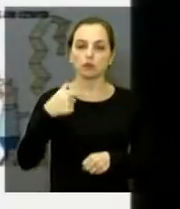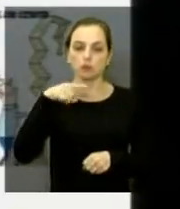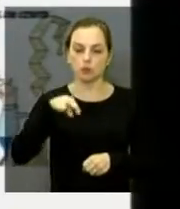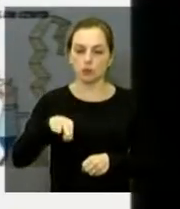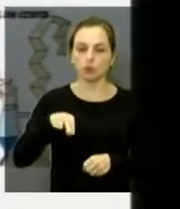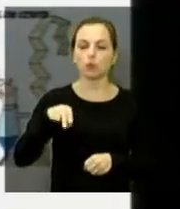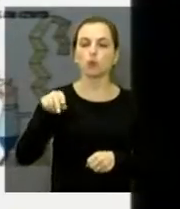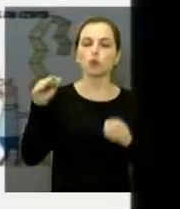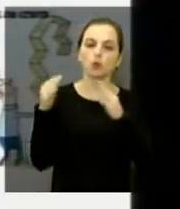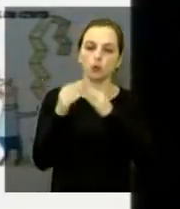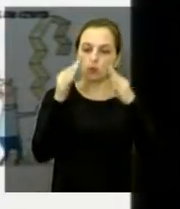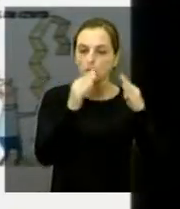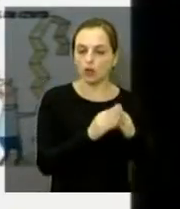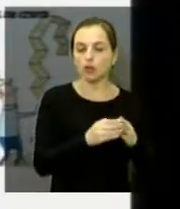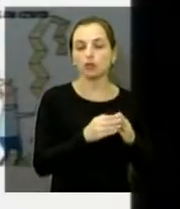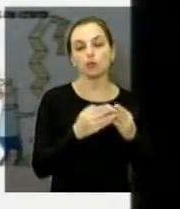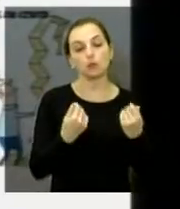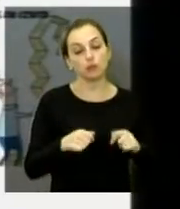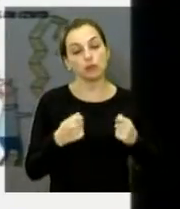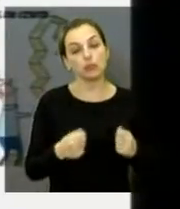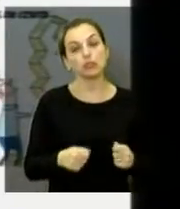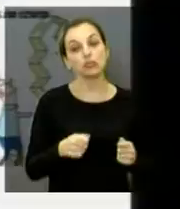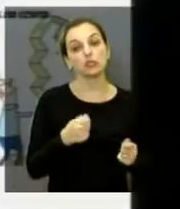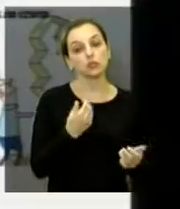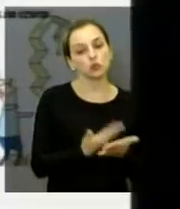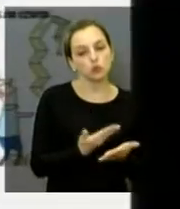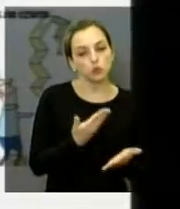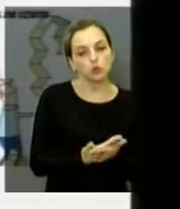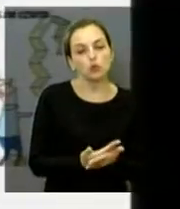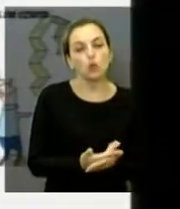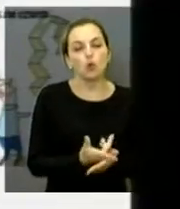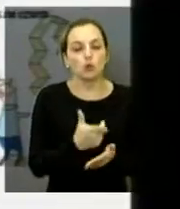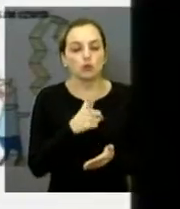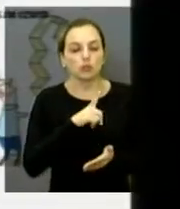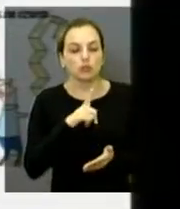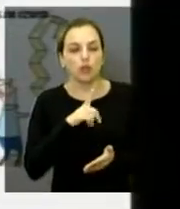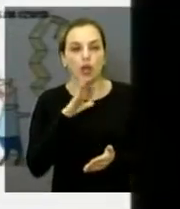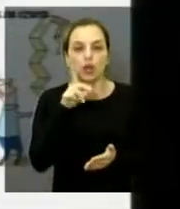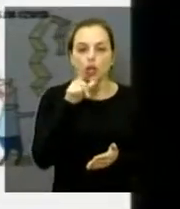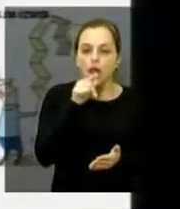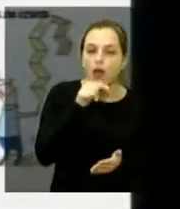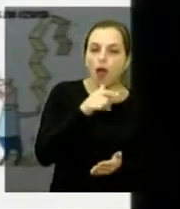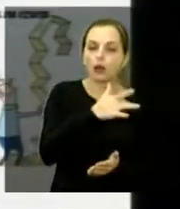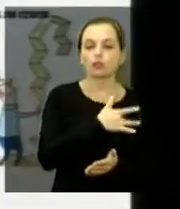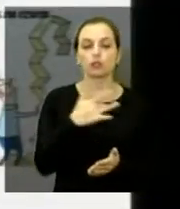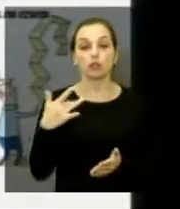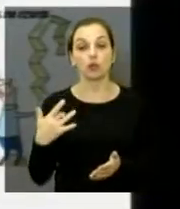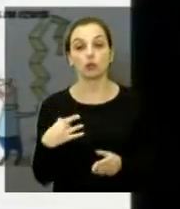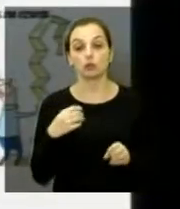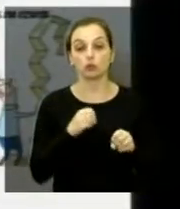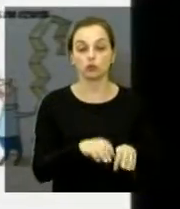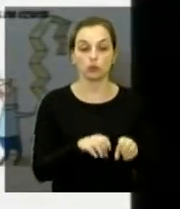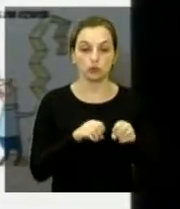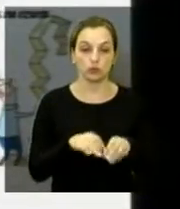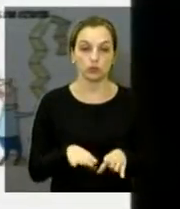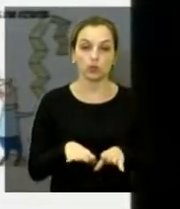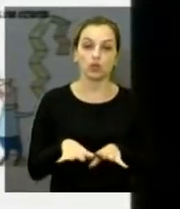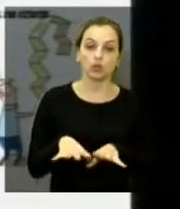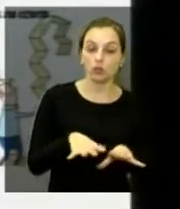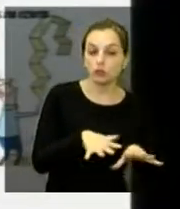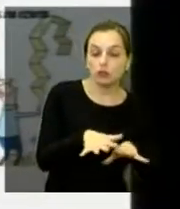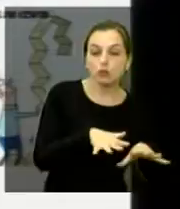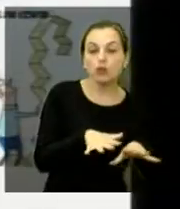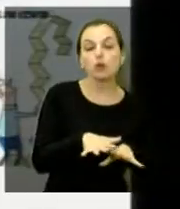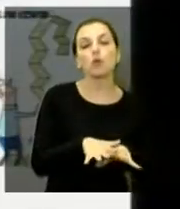ser feito um estudo da viabilidade de água, de educação, saúde, acho que tráfico naquele sentido, e